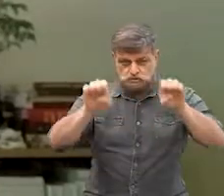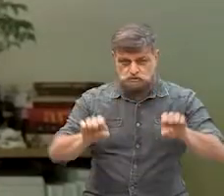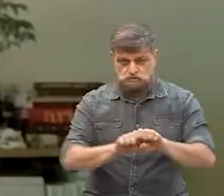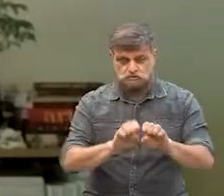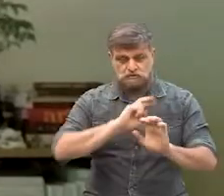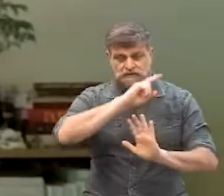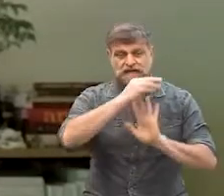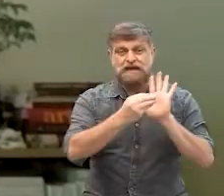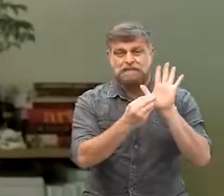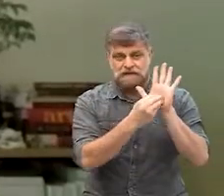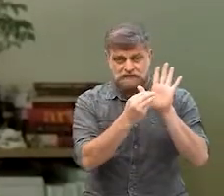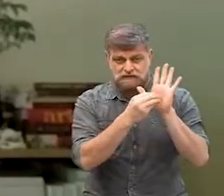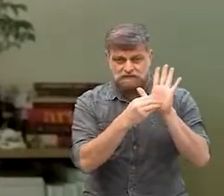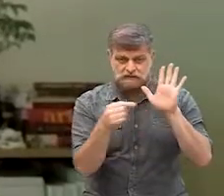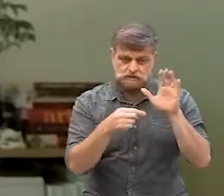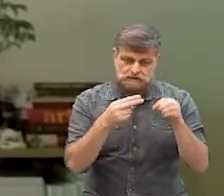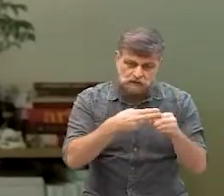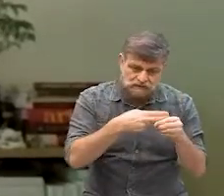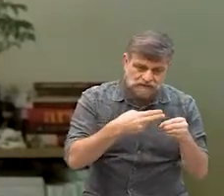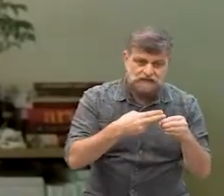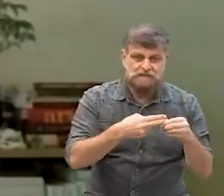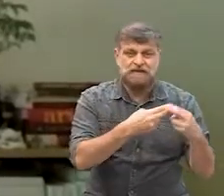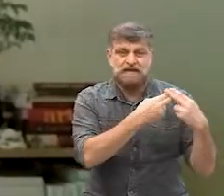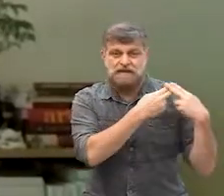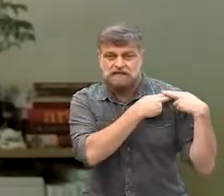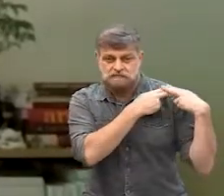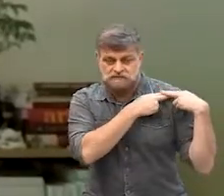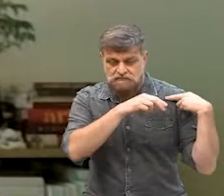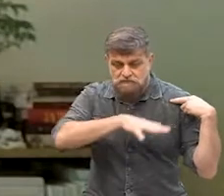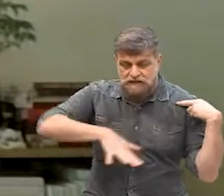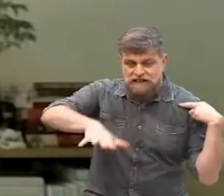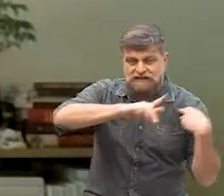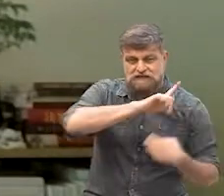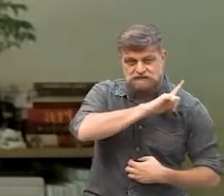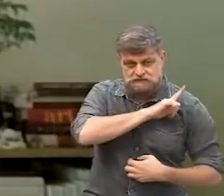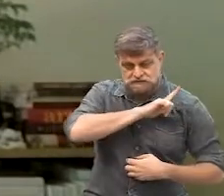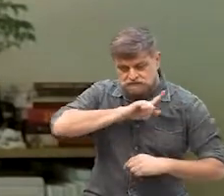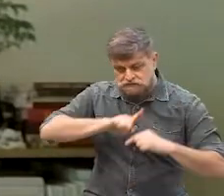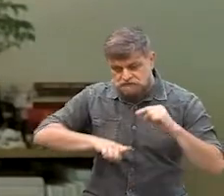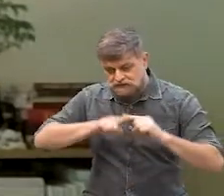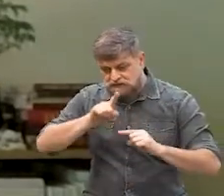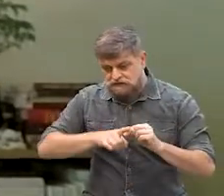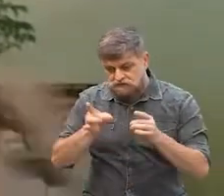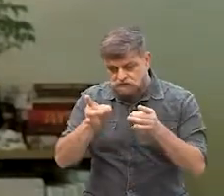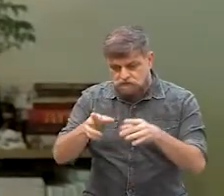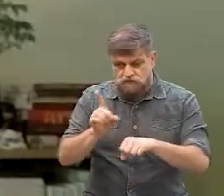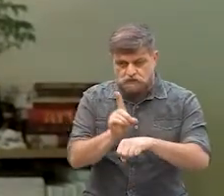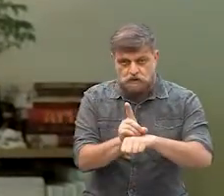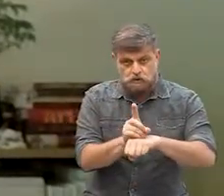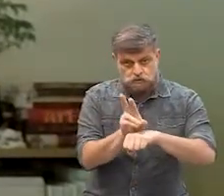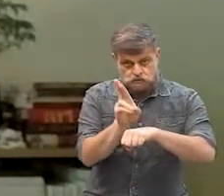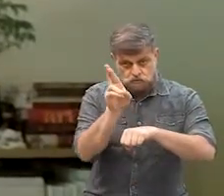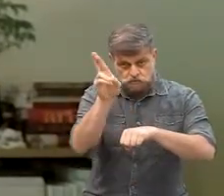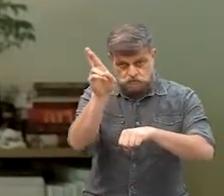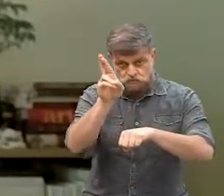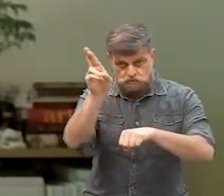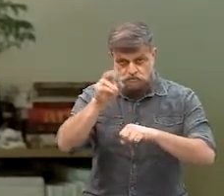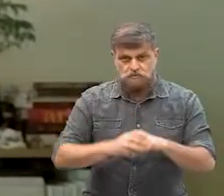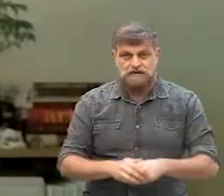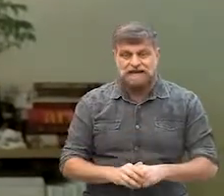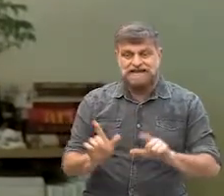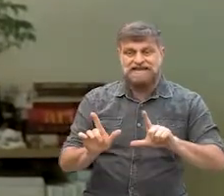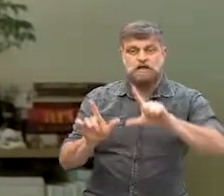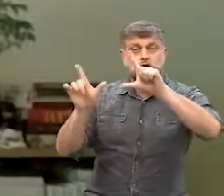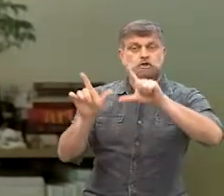da Unicamp, responsável pela área de gestão de resíduo sólido, que é doutora pela Universidade de Tóquio